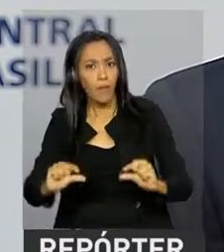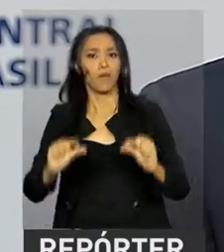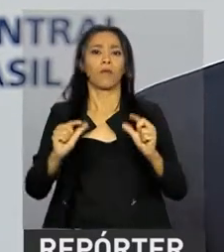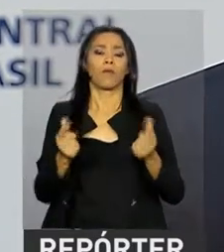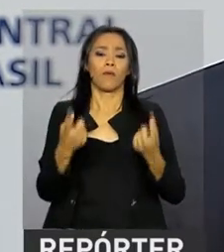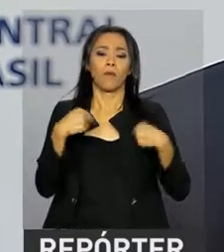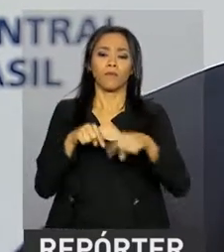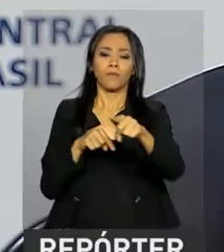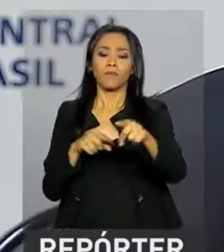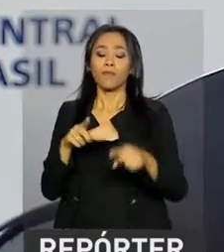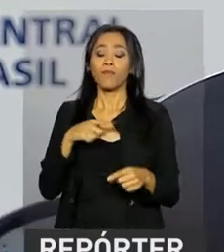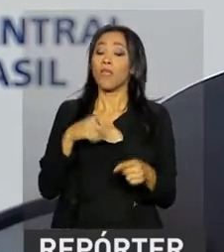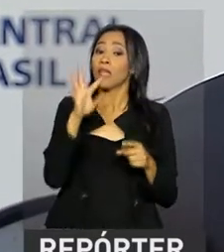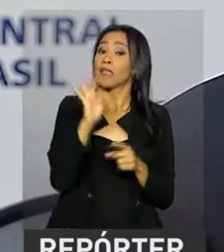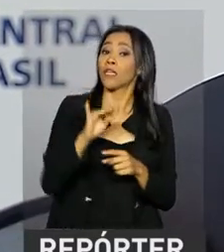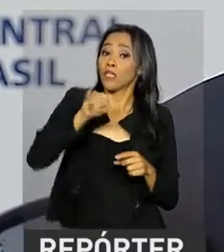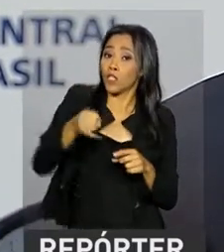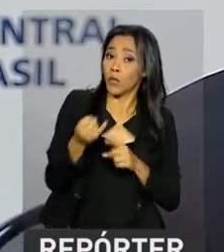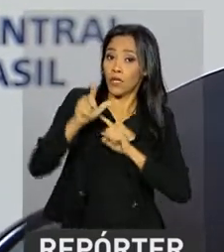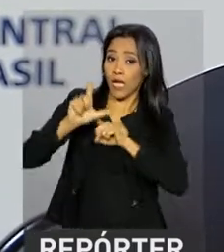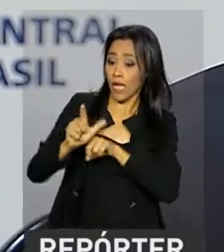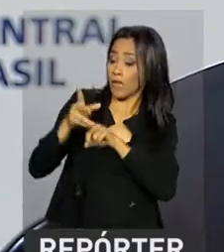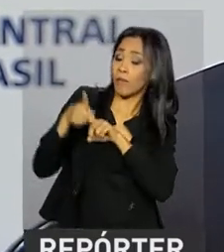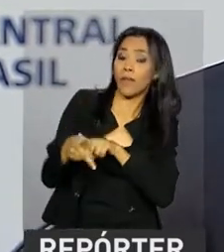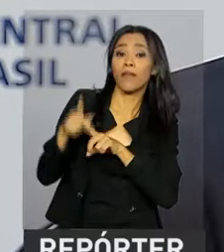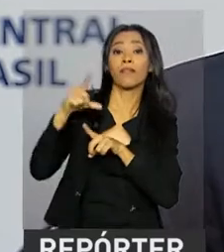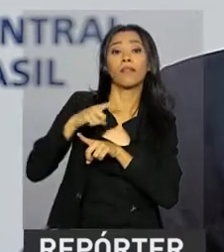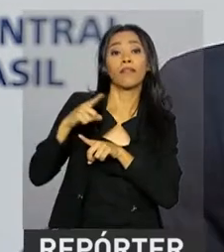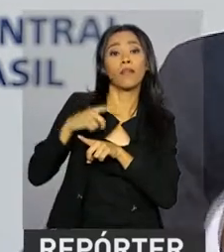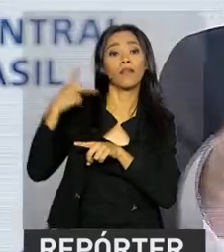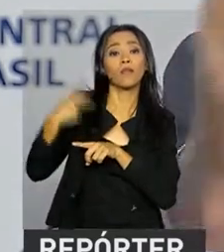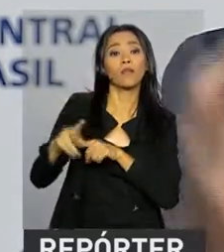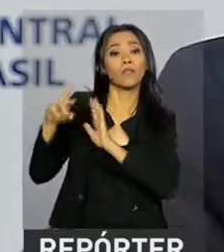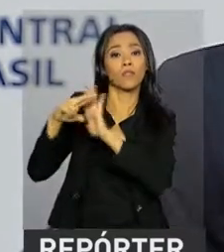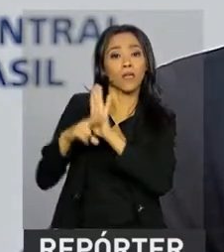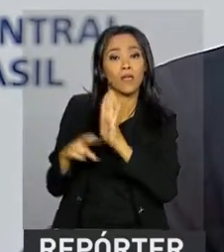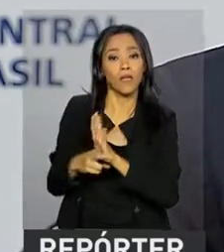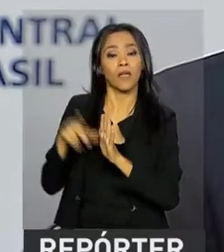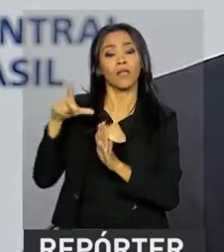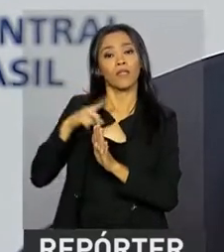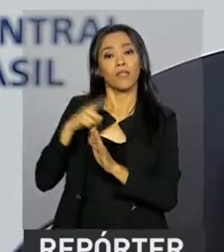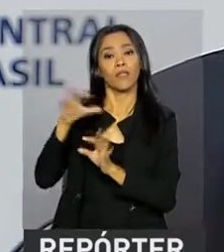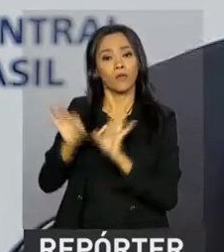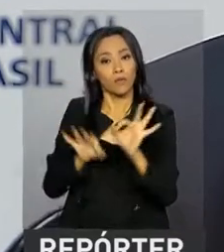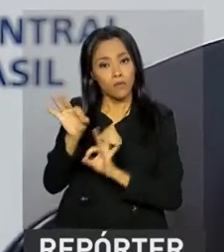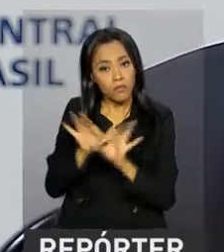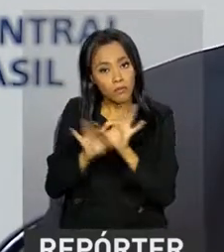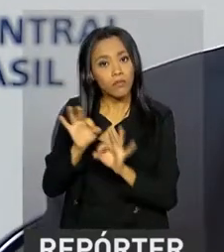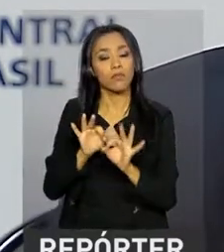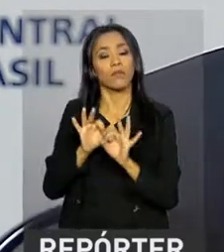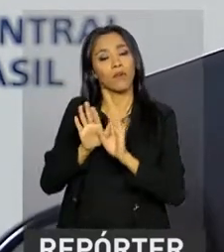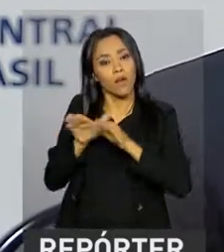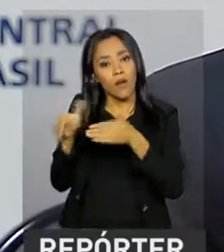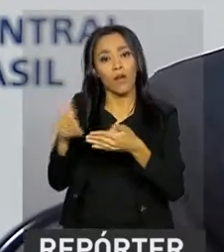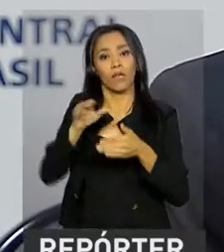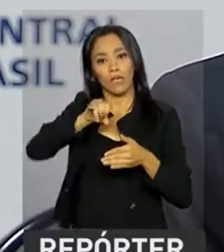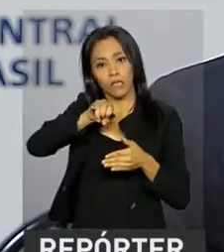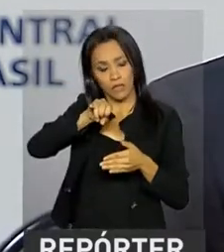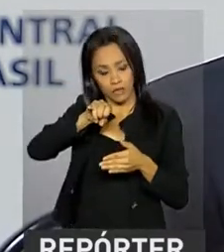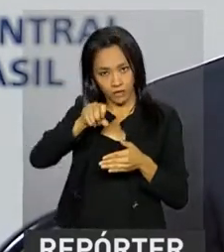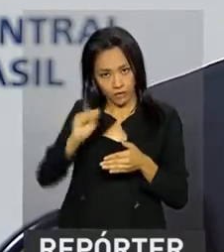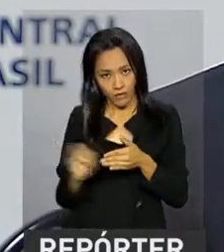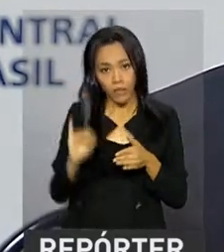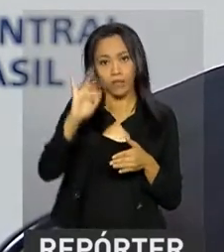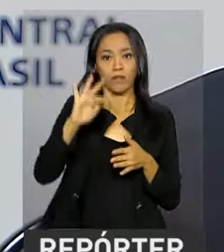sua sistemática relacionada com o risco Brasil e com a questão da inflação. Então, de fato,